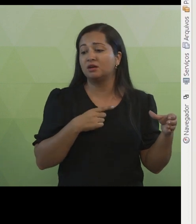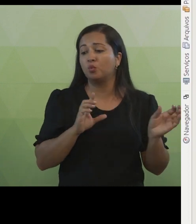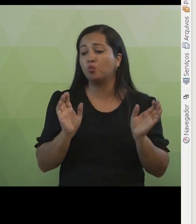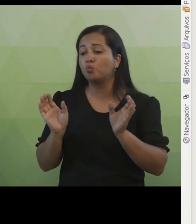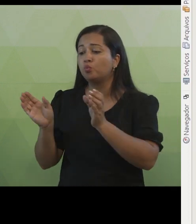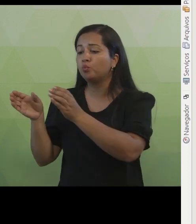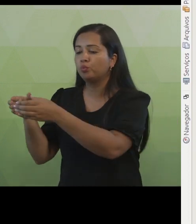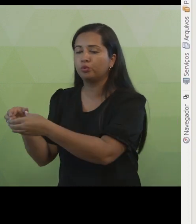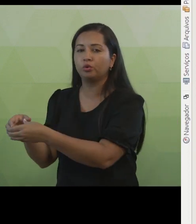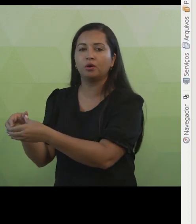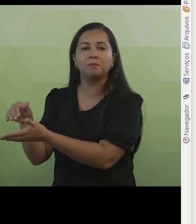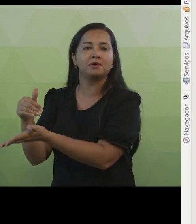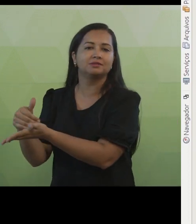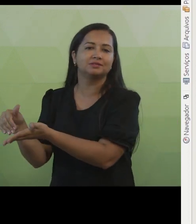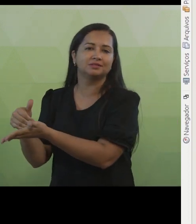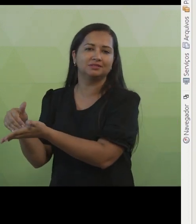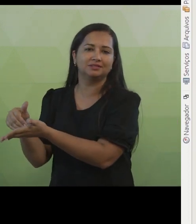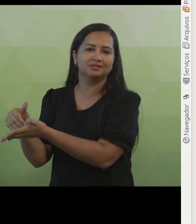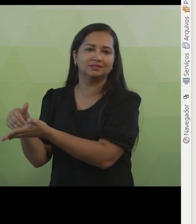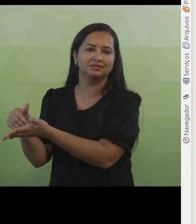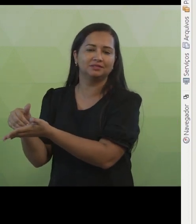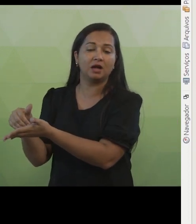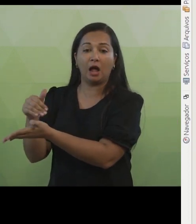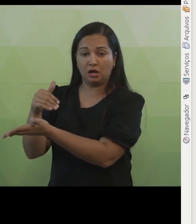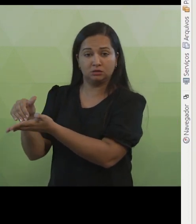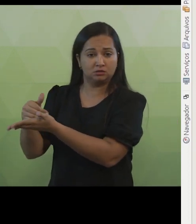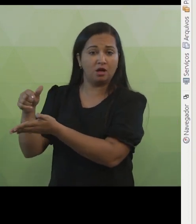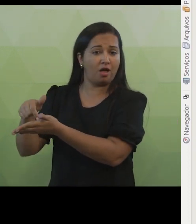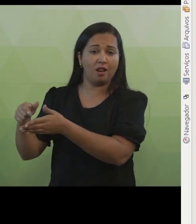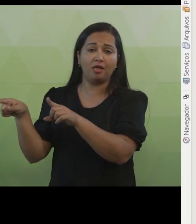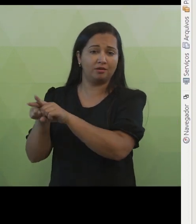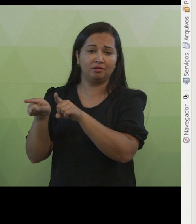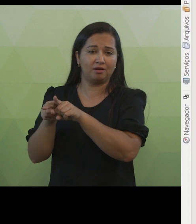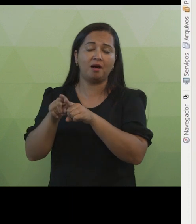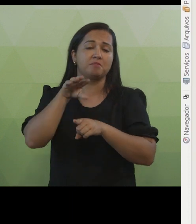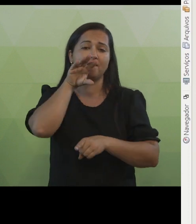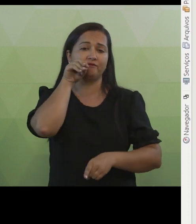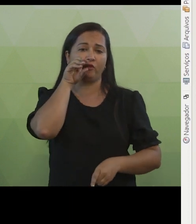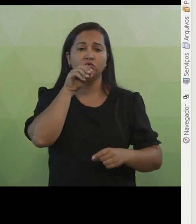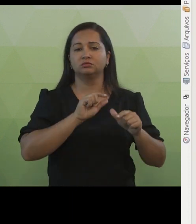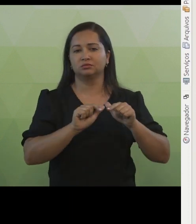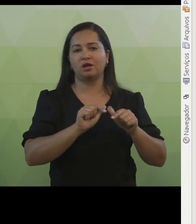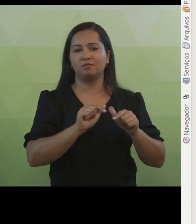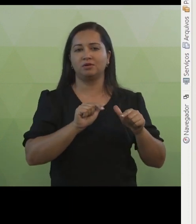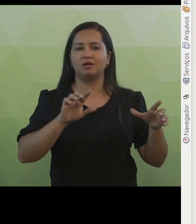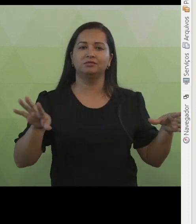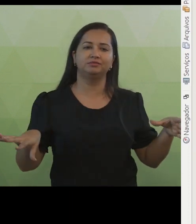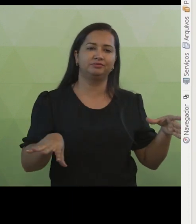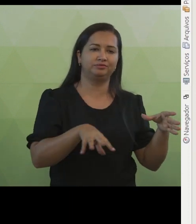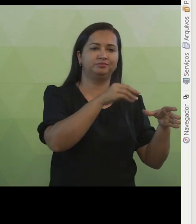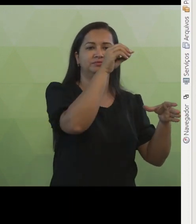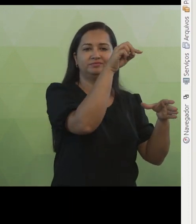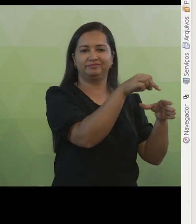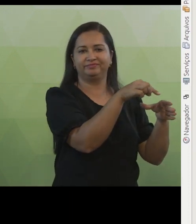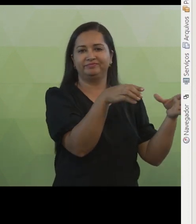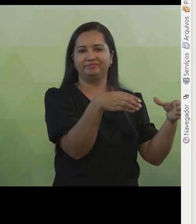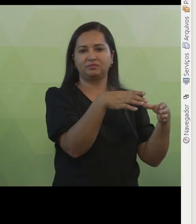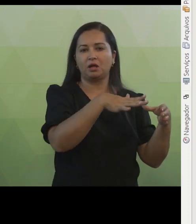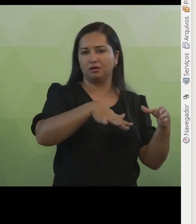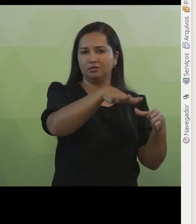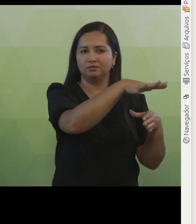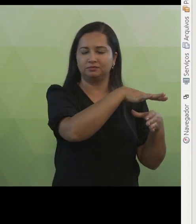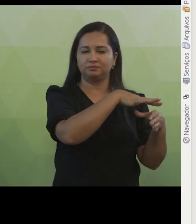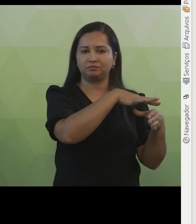Se secretário também é um funcionário, caso venha a ser definida essa classe secretário, eu